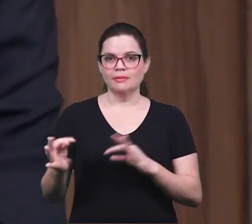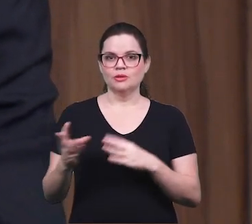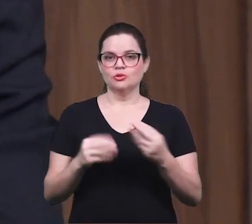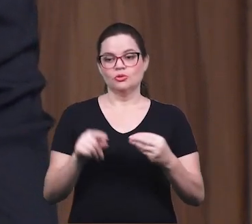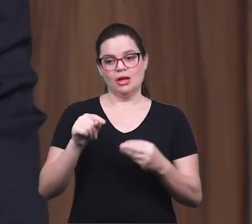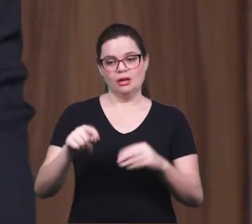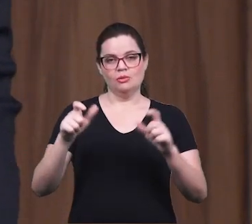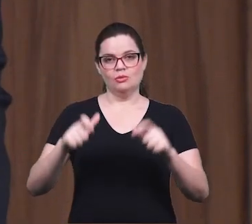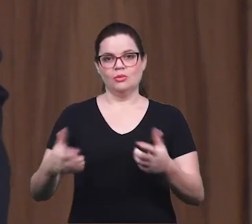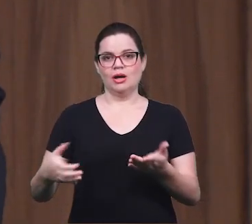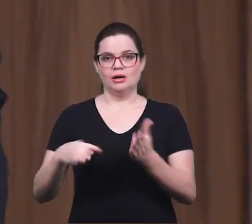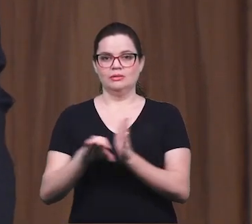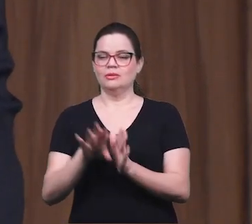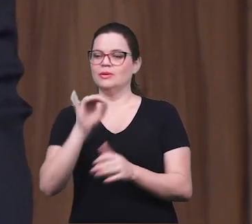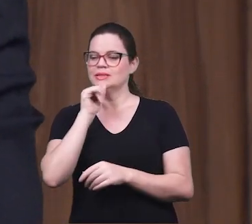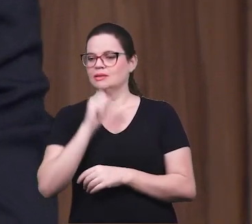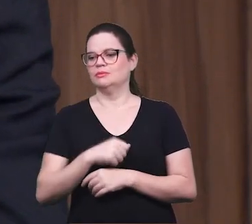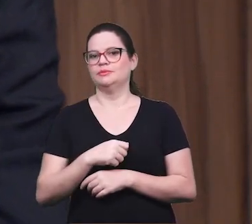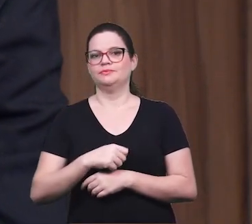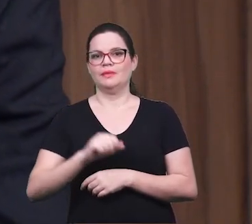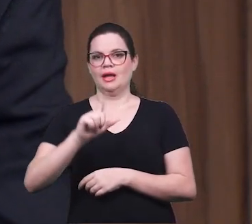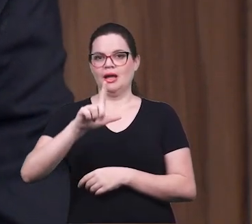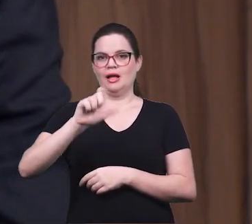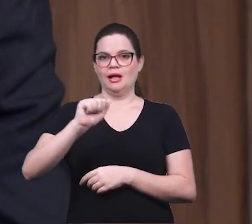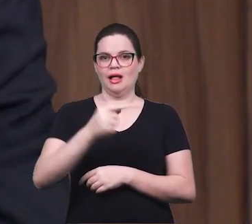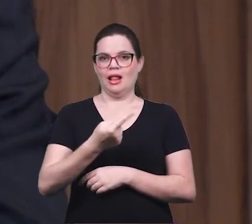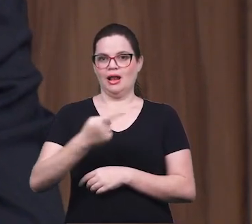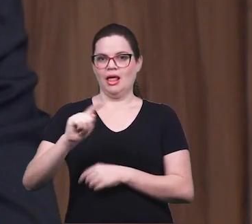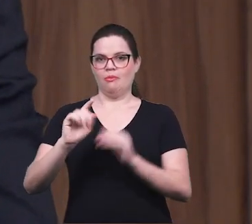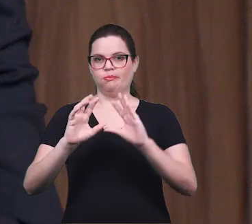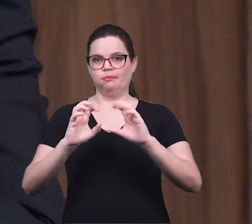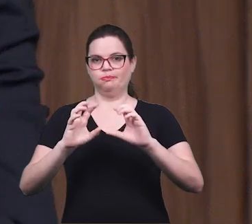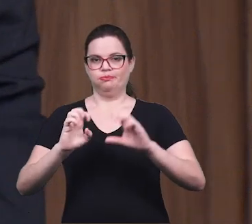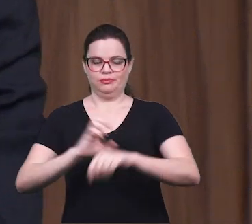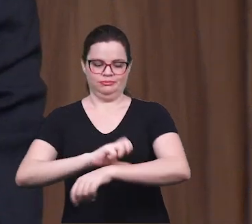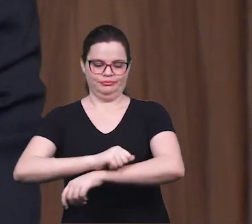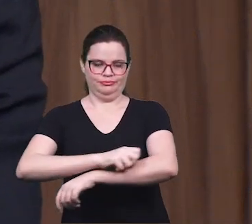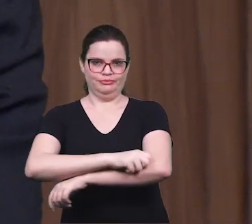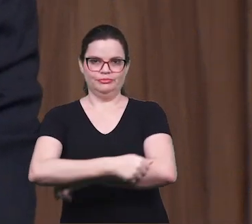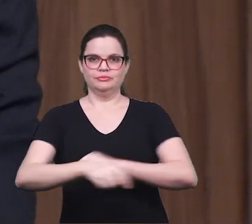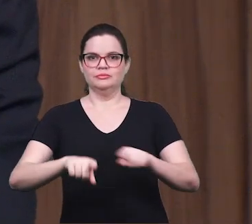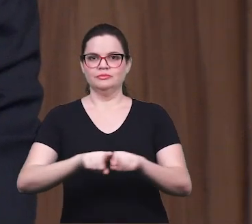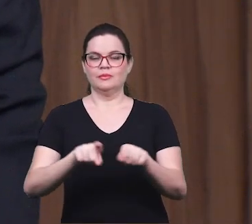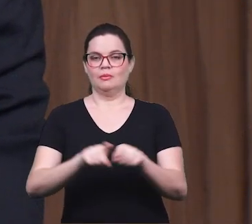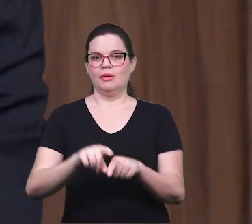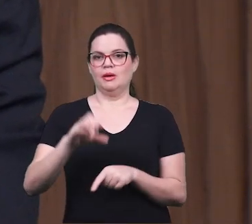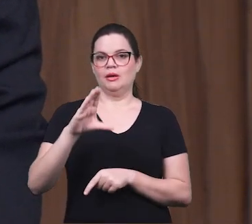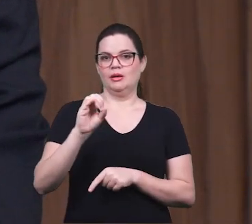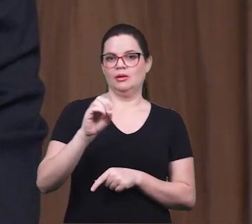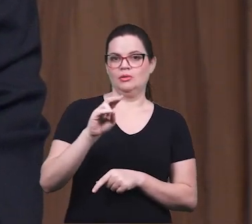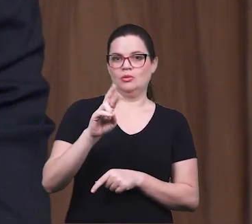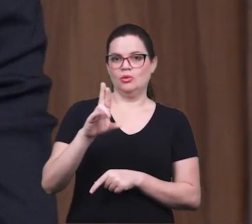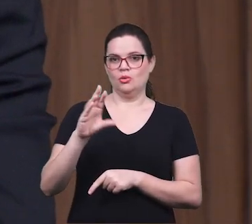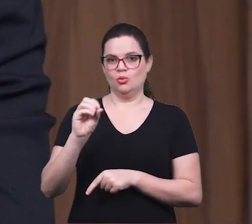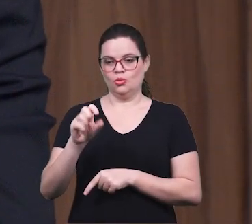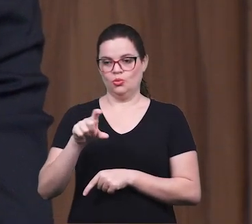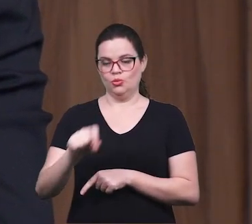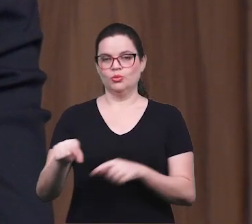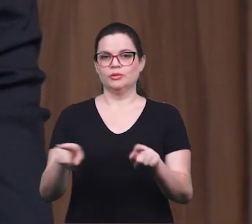lã, né, o couro, a própria alimentação, era como se Colosso fosse a parte